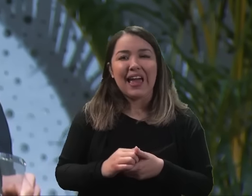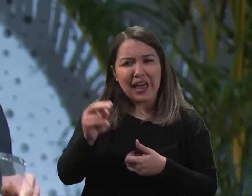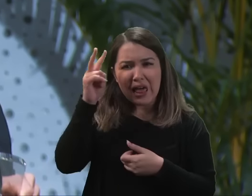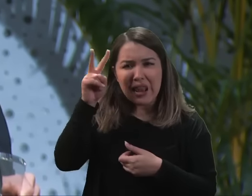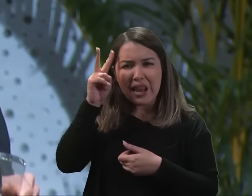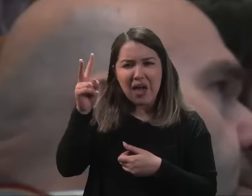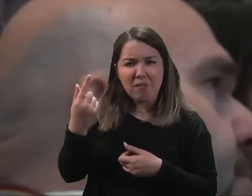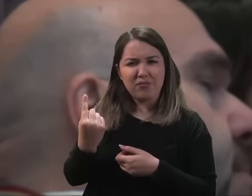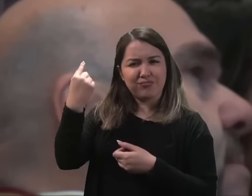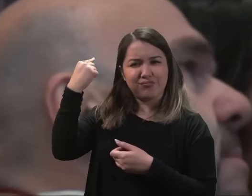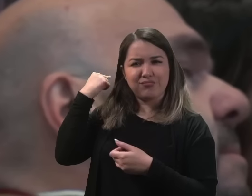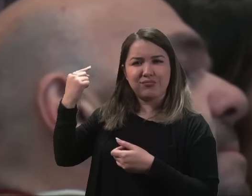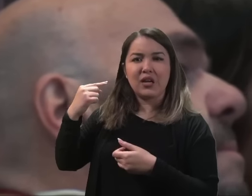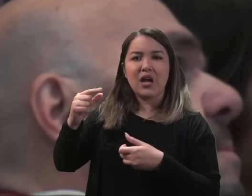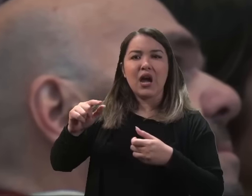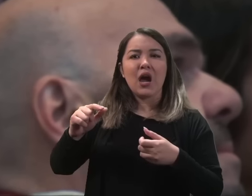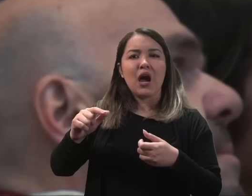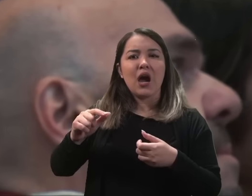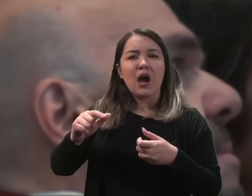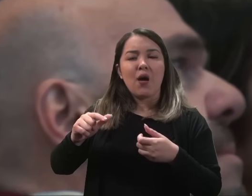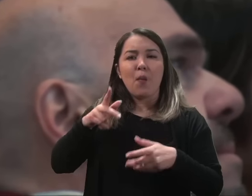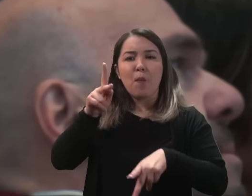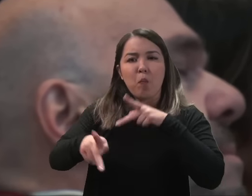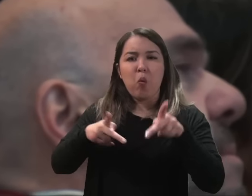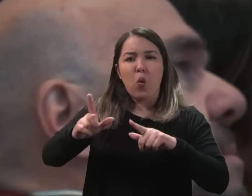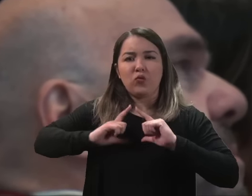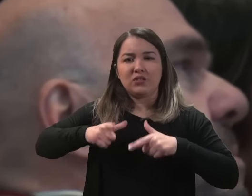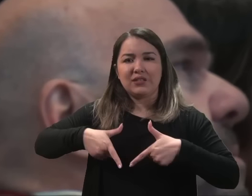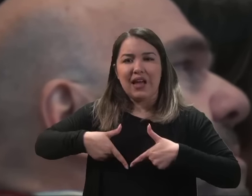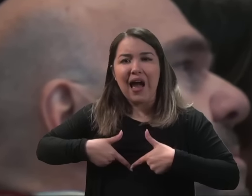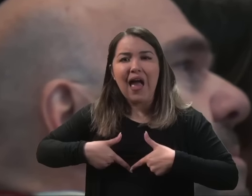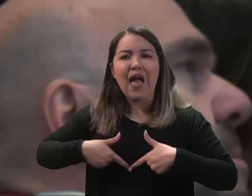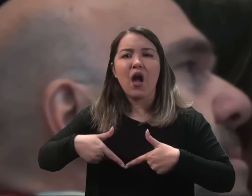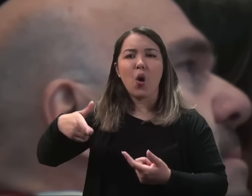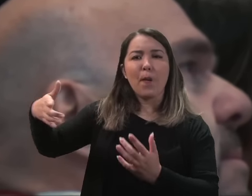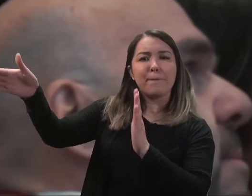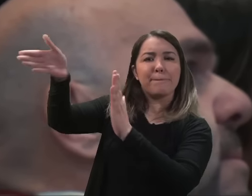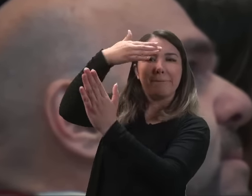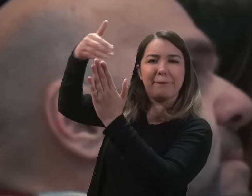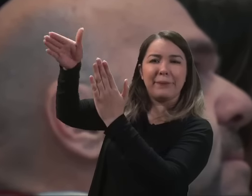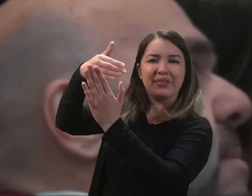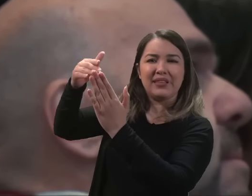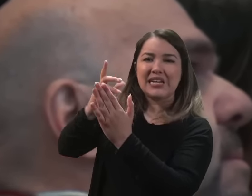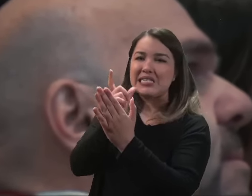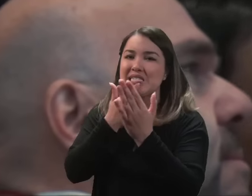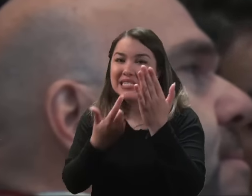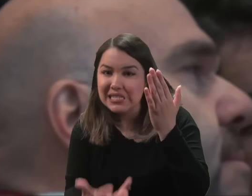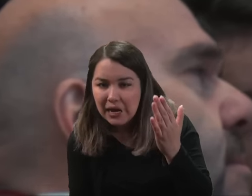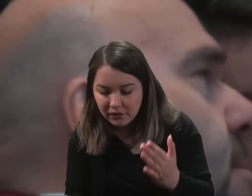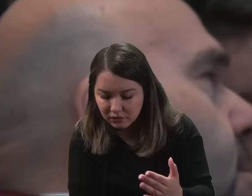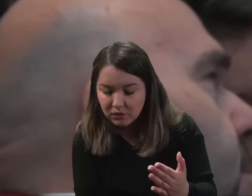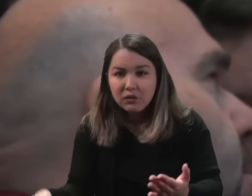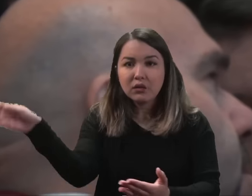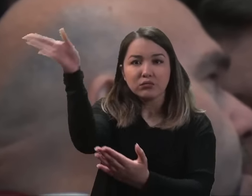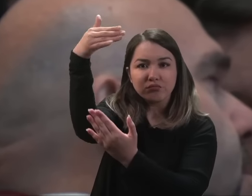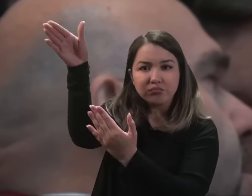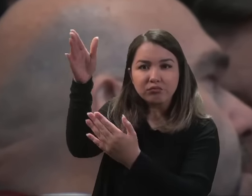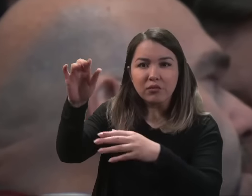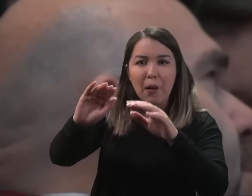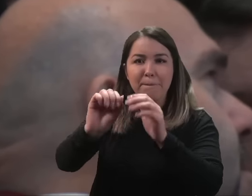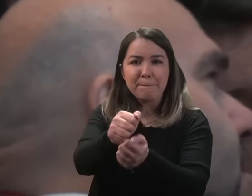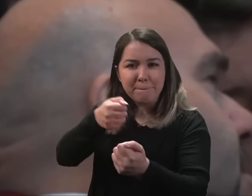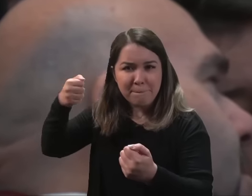portas você também hoje e eu somos e podemos ser libertos